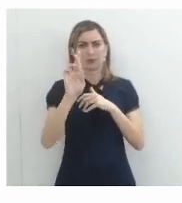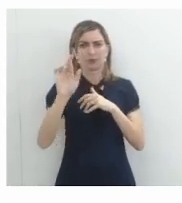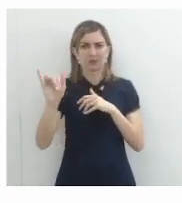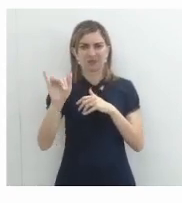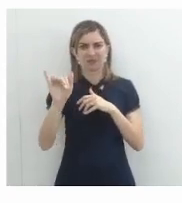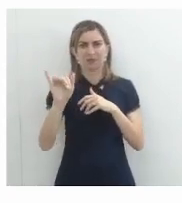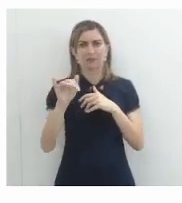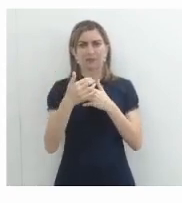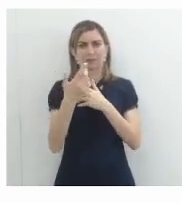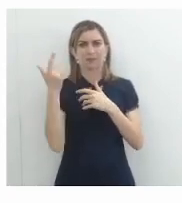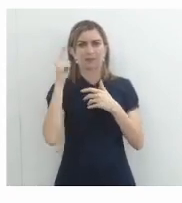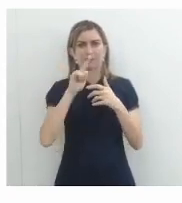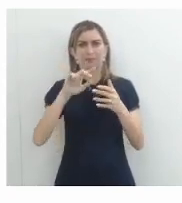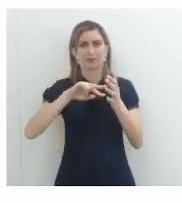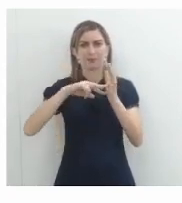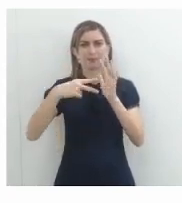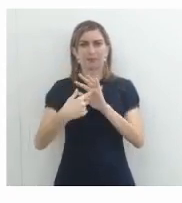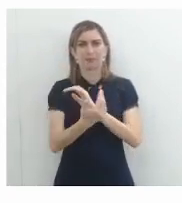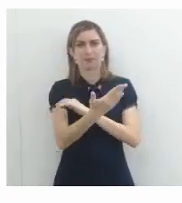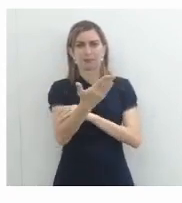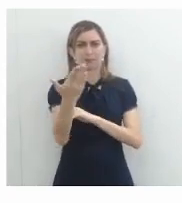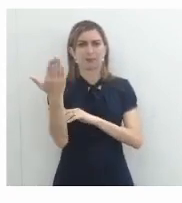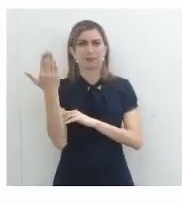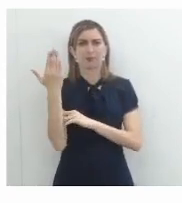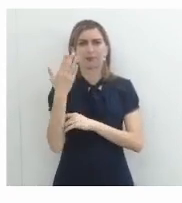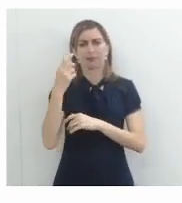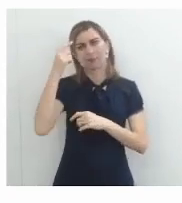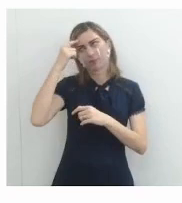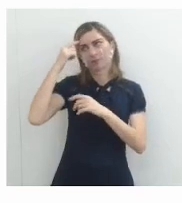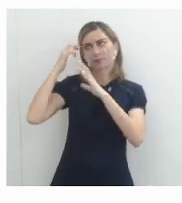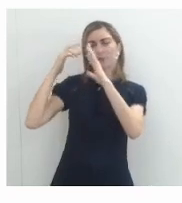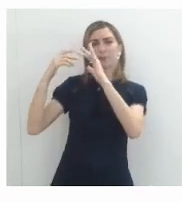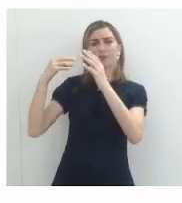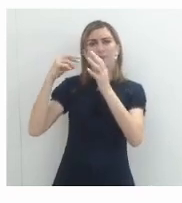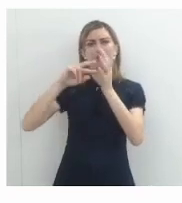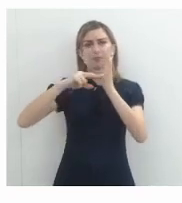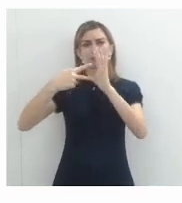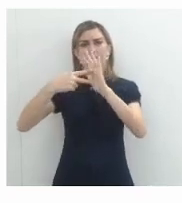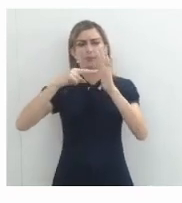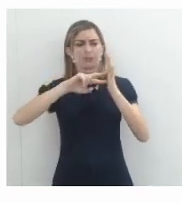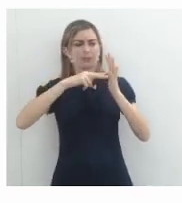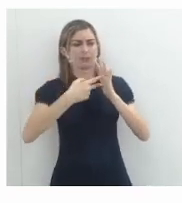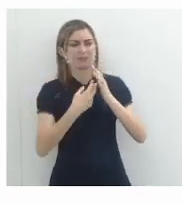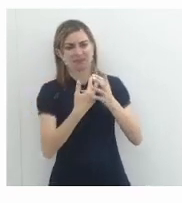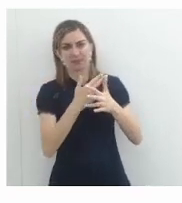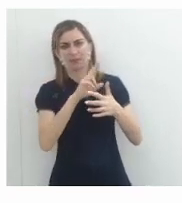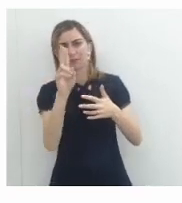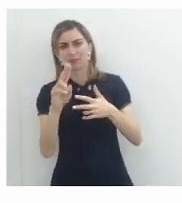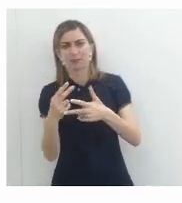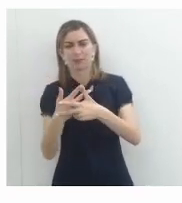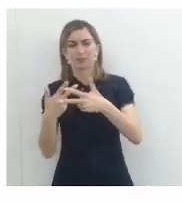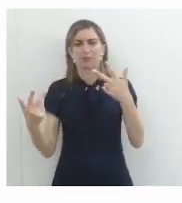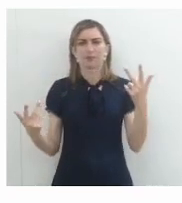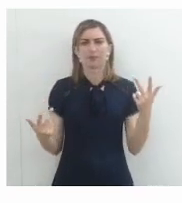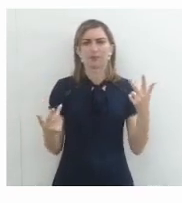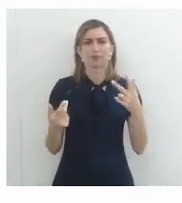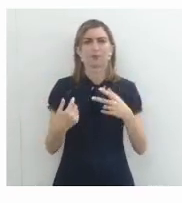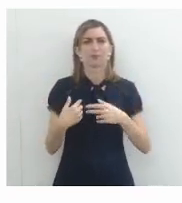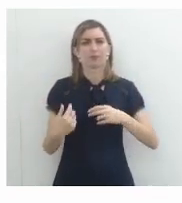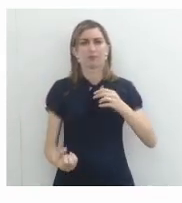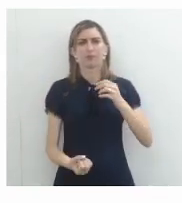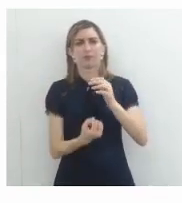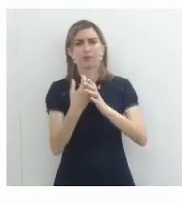Então, é a nossa mente, né, que vai dar o significado para a tridimensionalidade. As